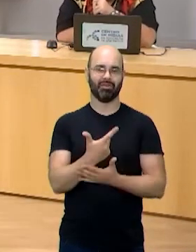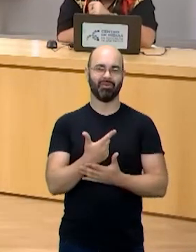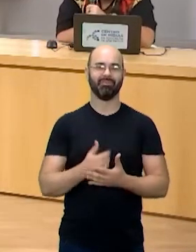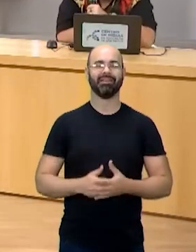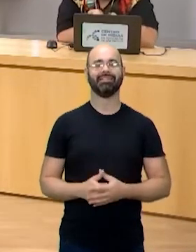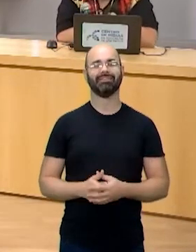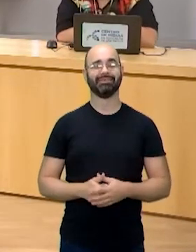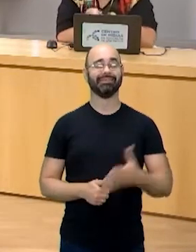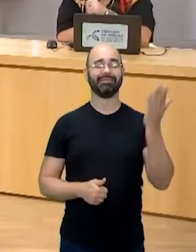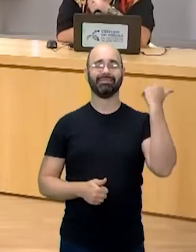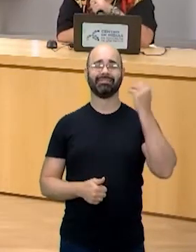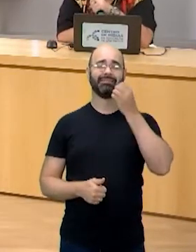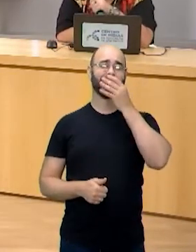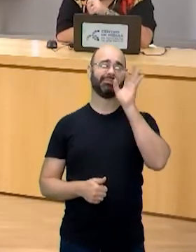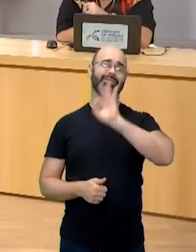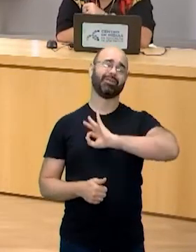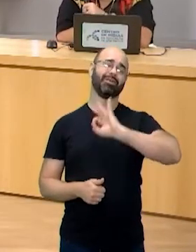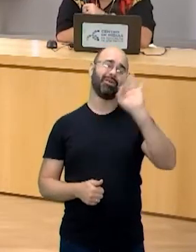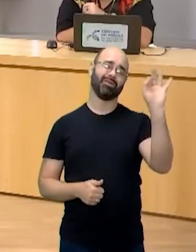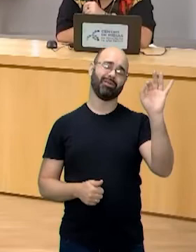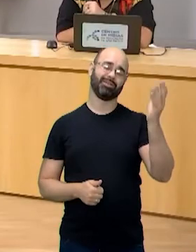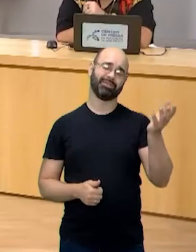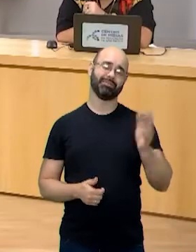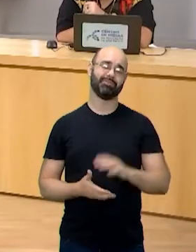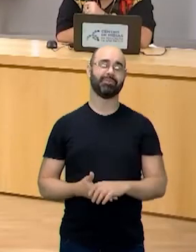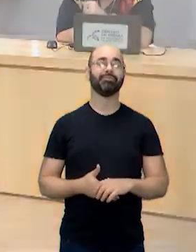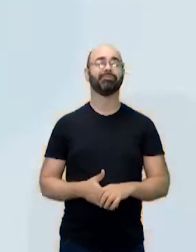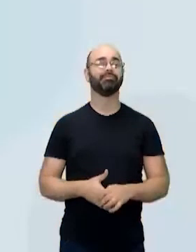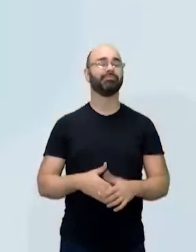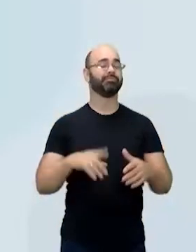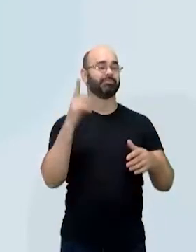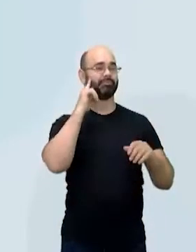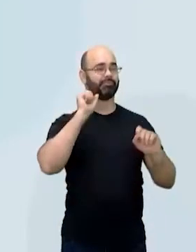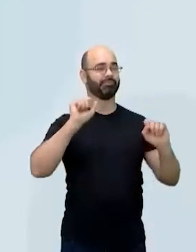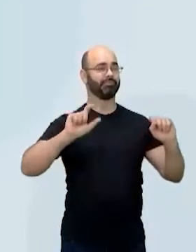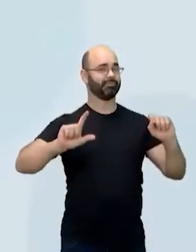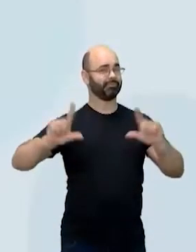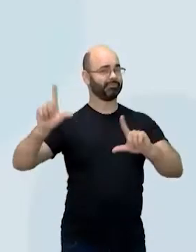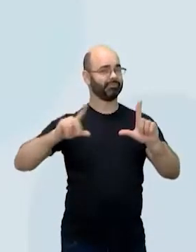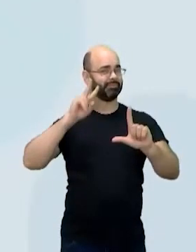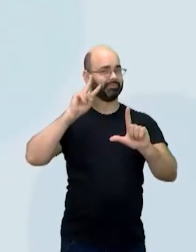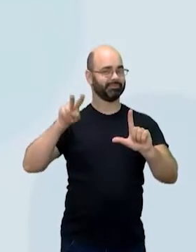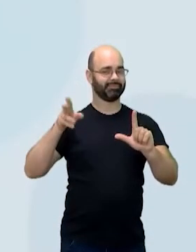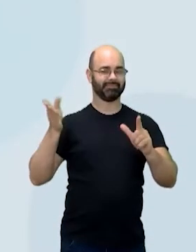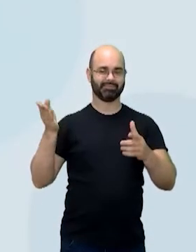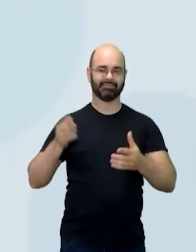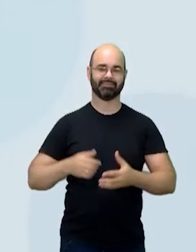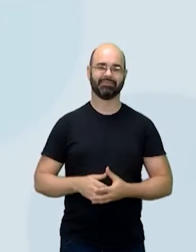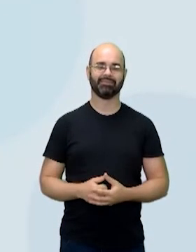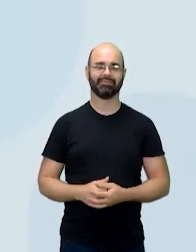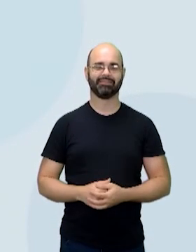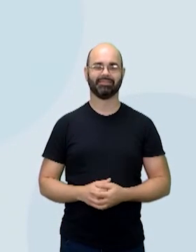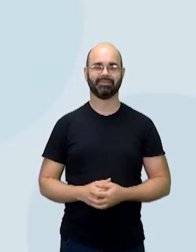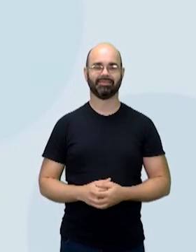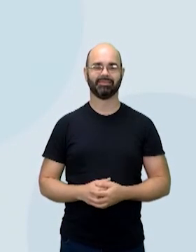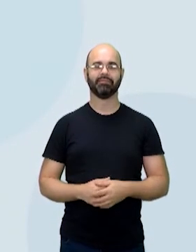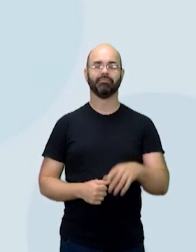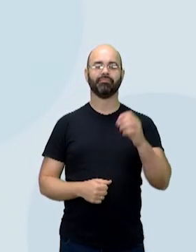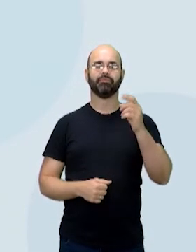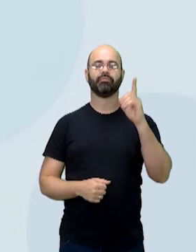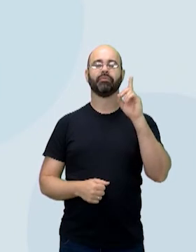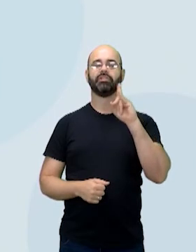aí. Bons tempos aqueles. Olha lá, tá no LED a emenda Dante de Oliveira rejeitada. Era uma emenda que previa as diretas